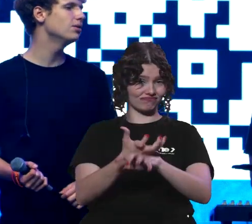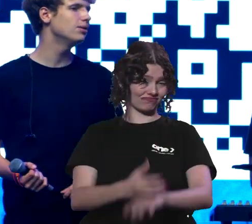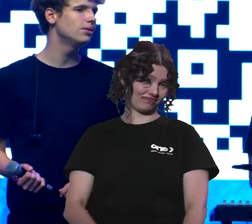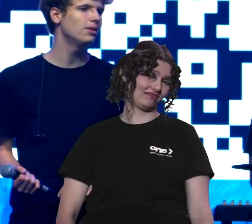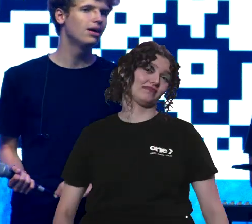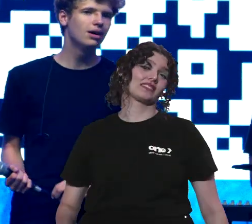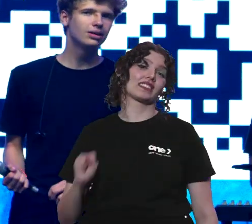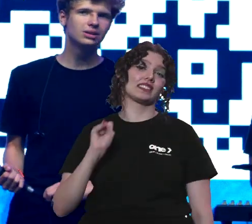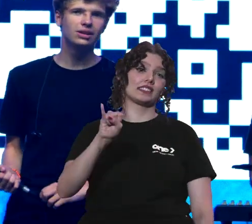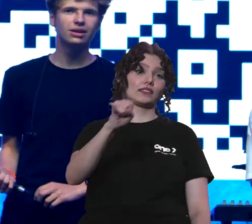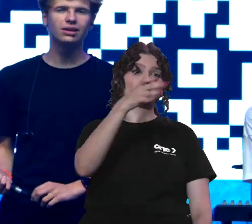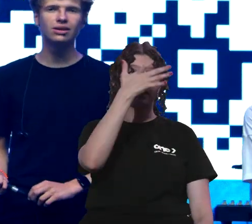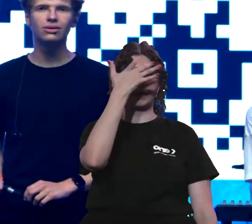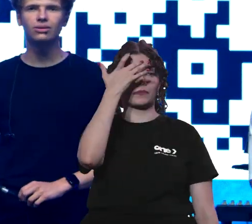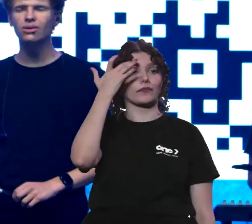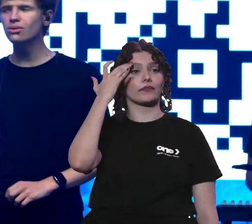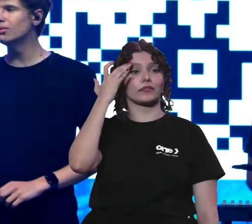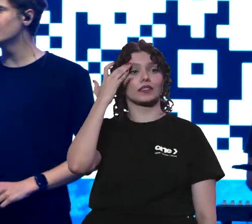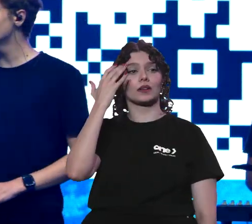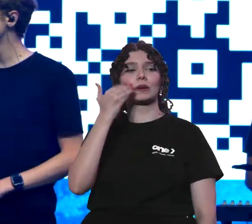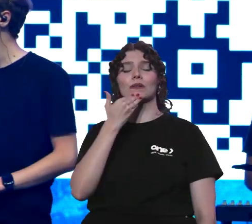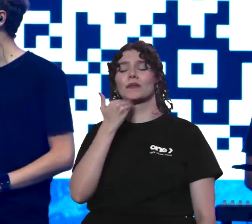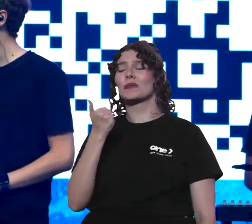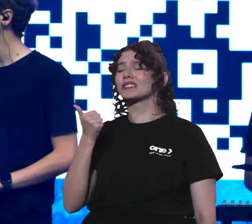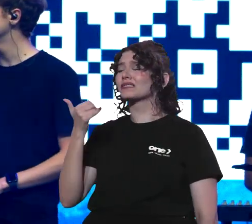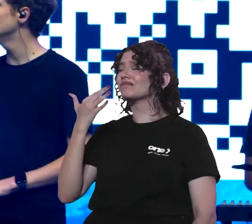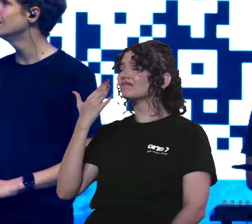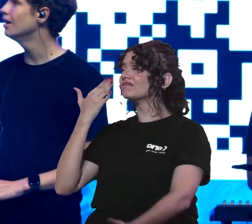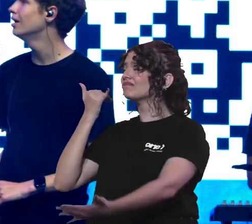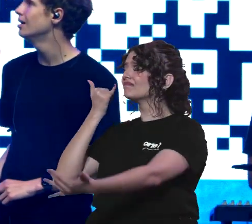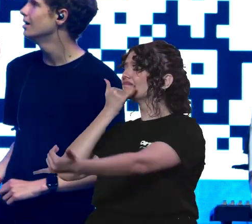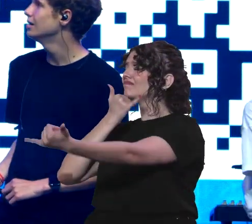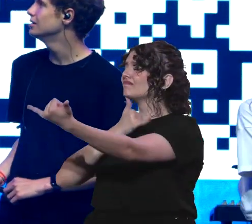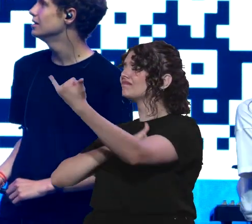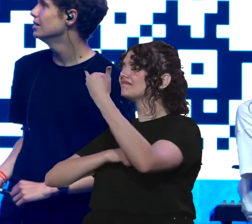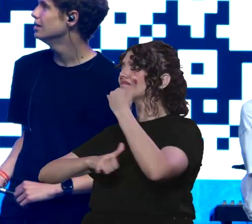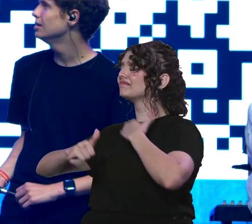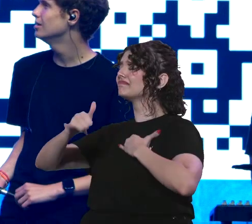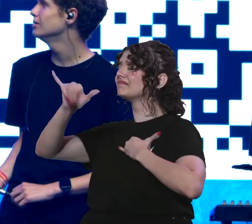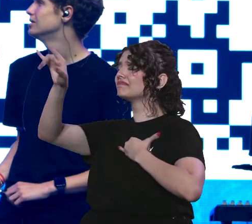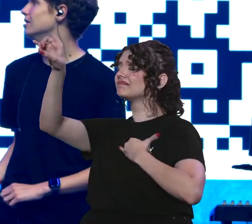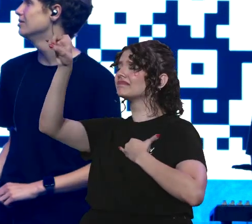Se você é uma dessas pessoas, comece a pedir perdão para Deus.